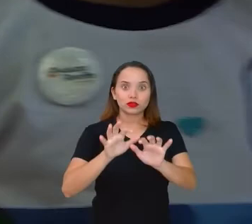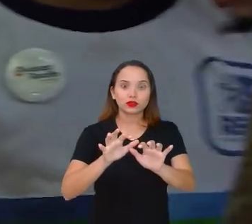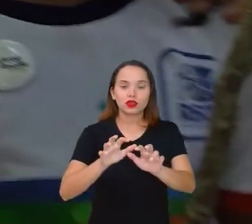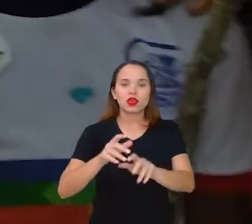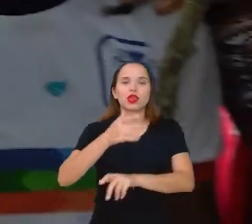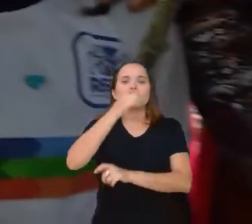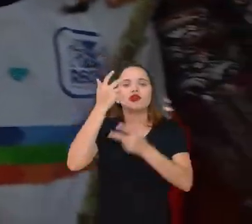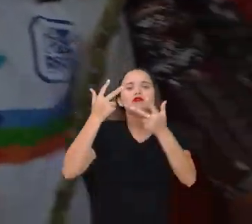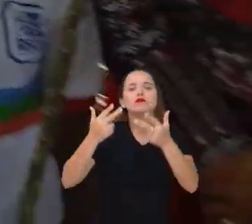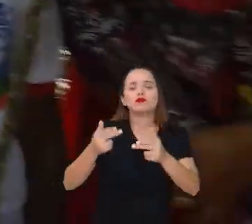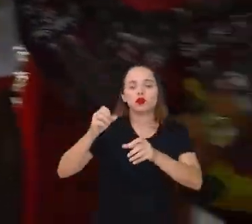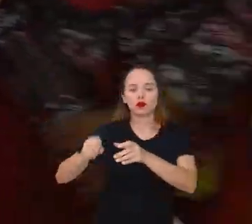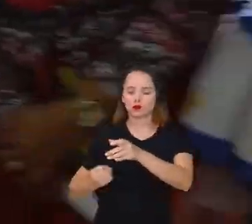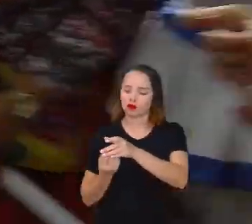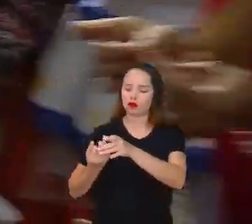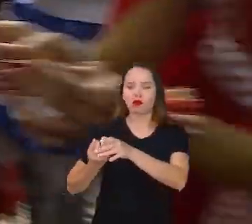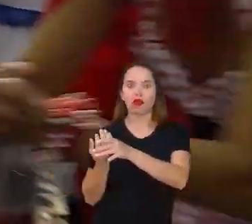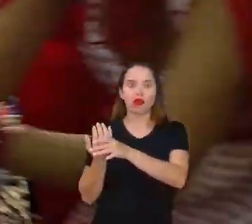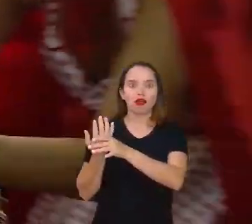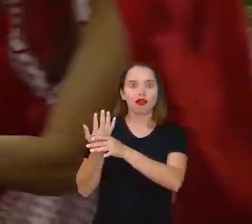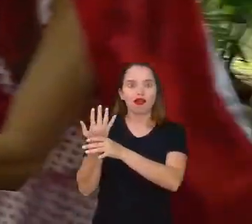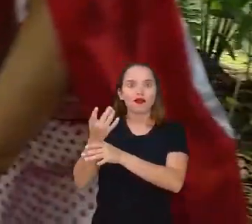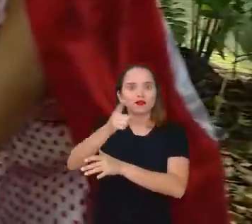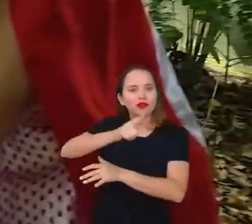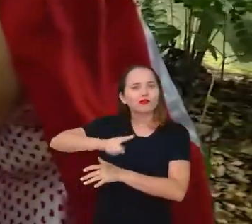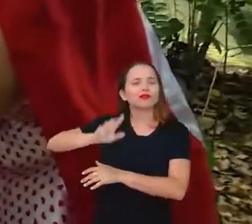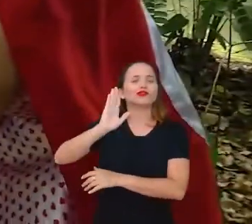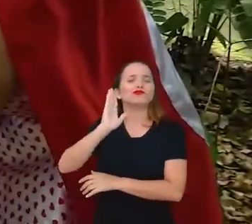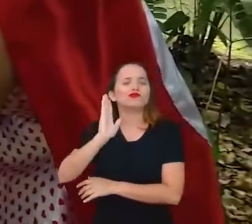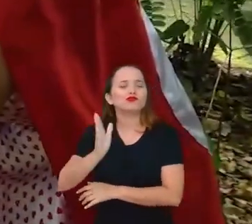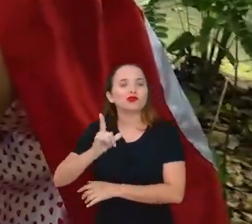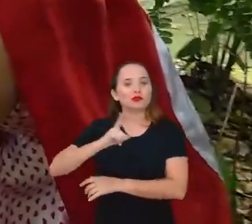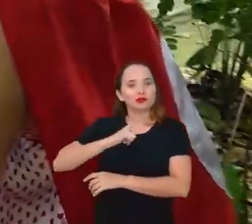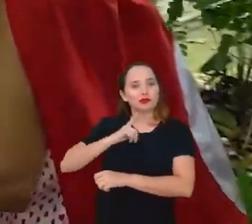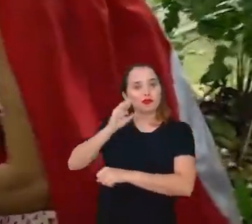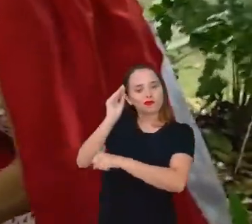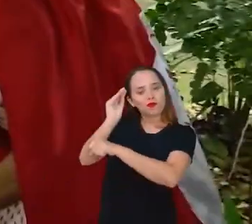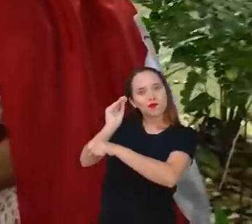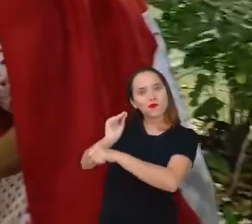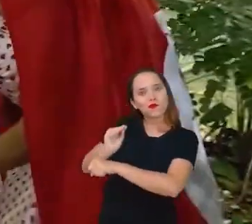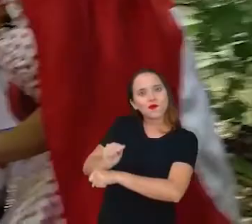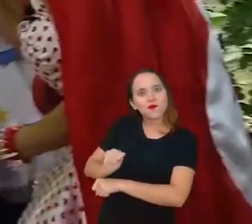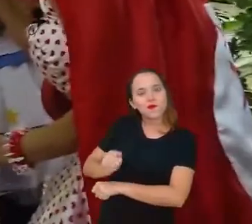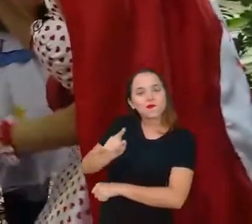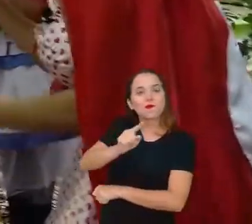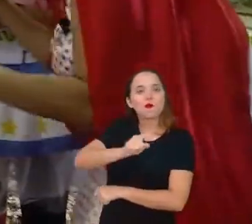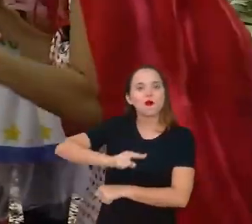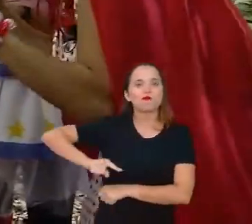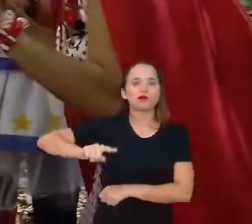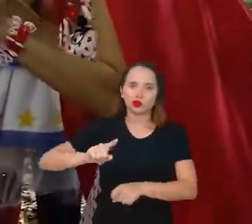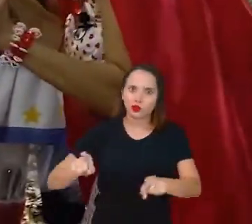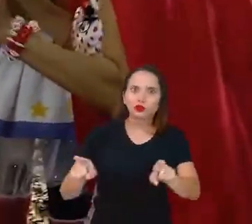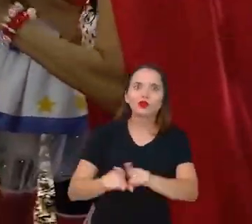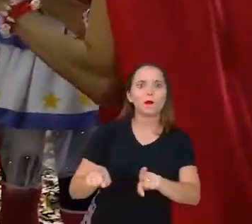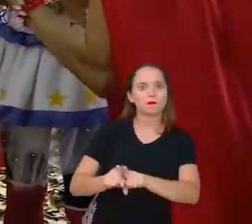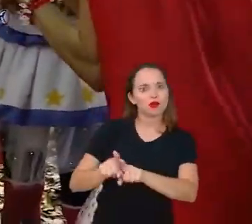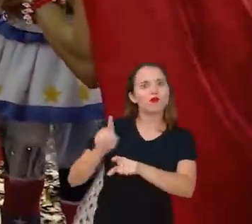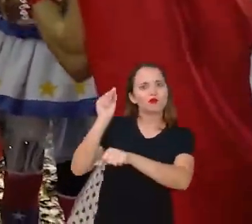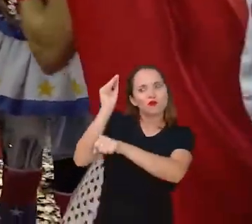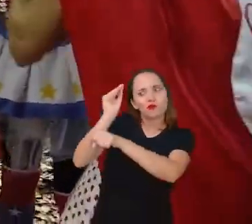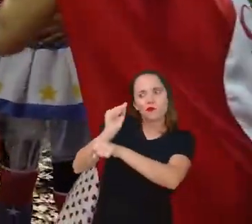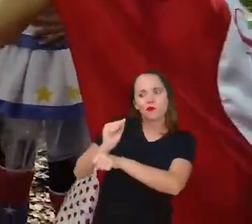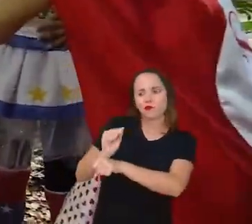as plantas que vocês tiveram todo esse cuidado, vocês também vão cuidar